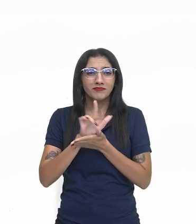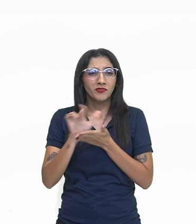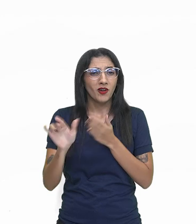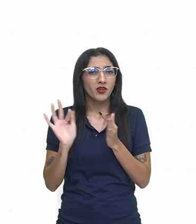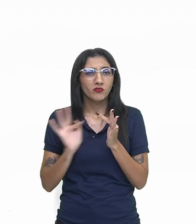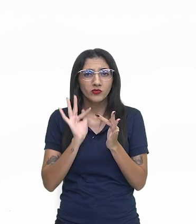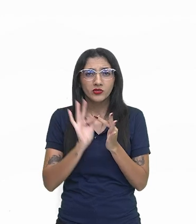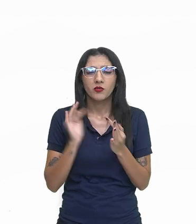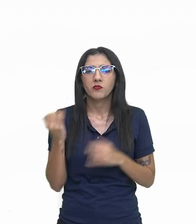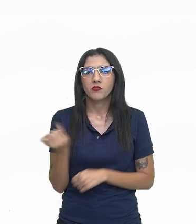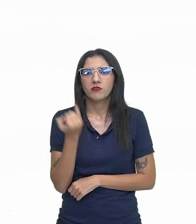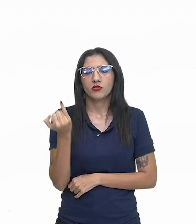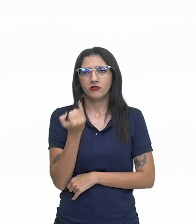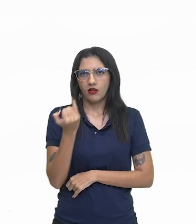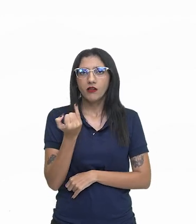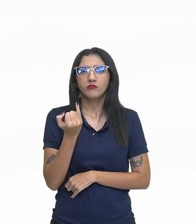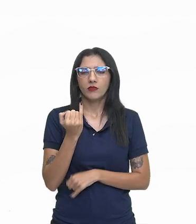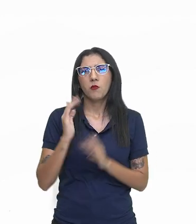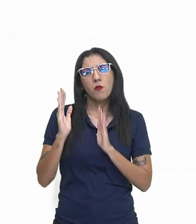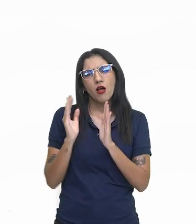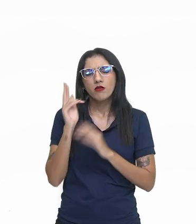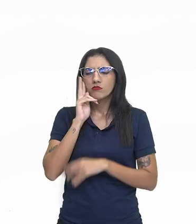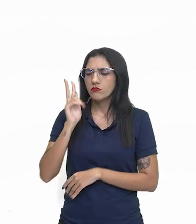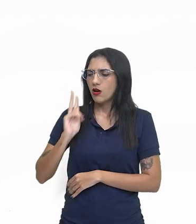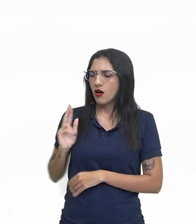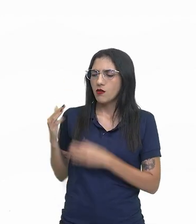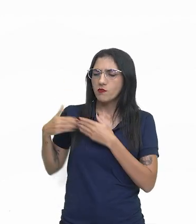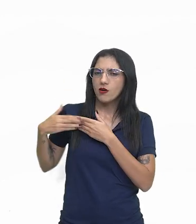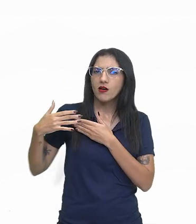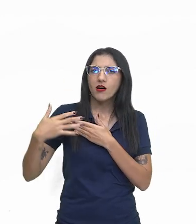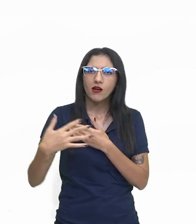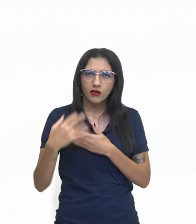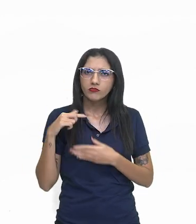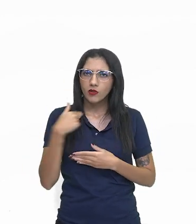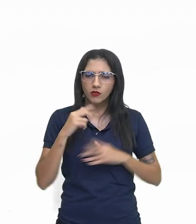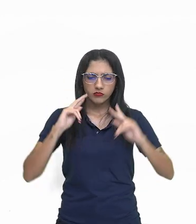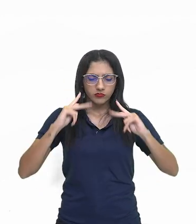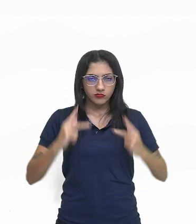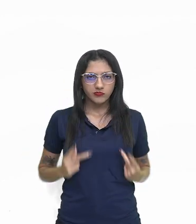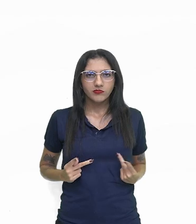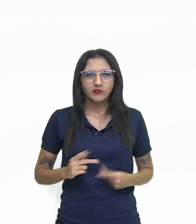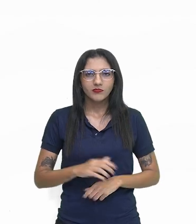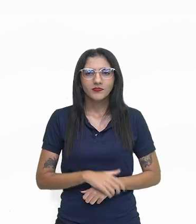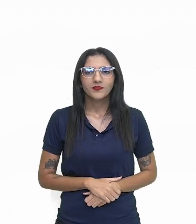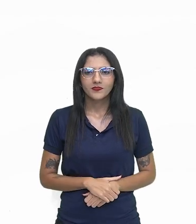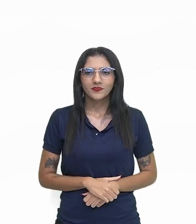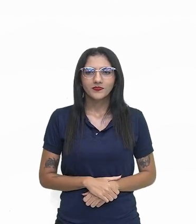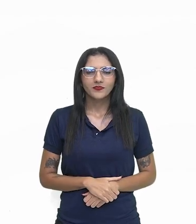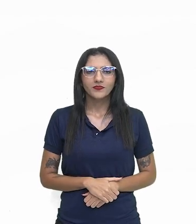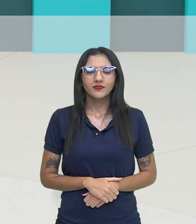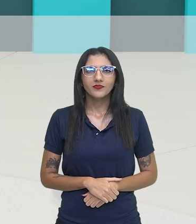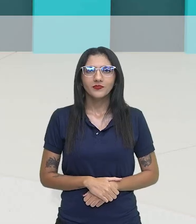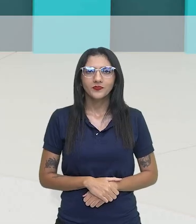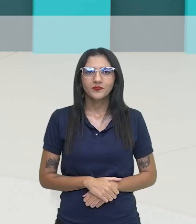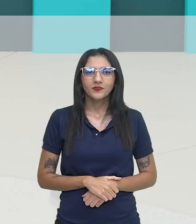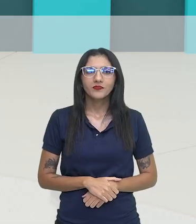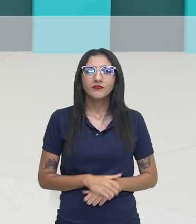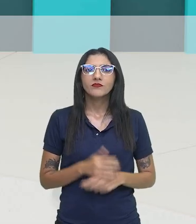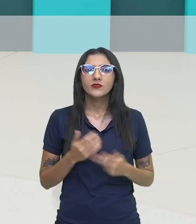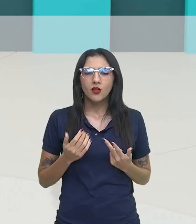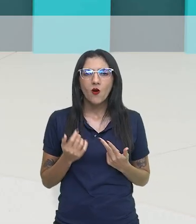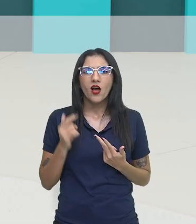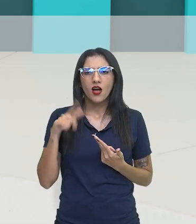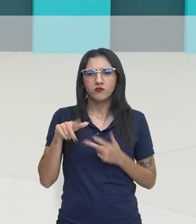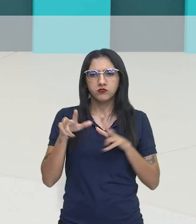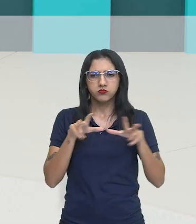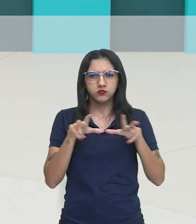funções importantes ao longo da história da nossa espécie. É isso mesmo, gente. As nádegas,